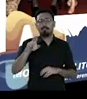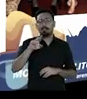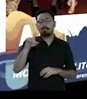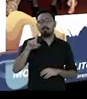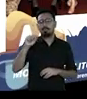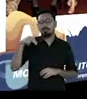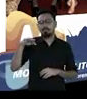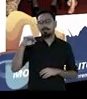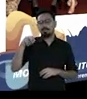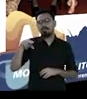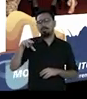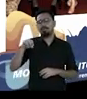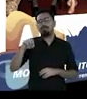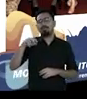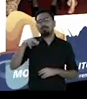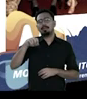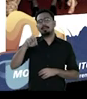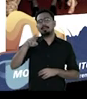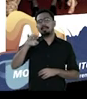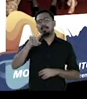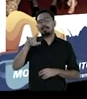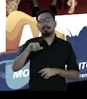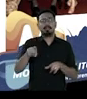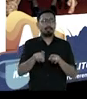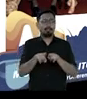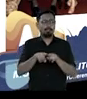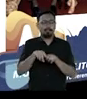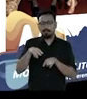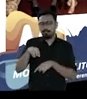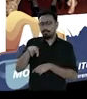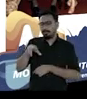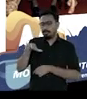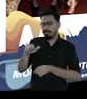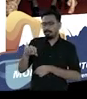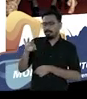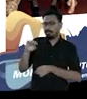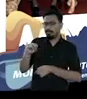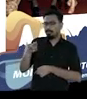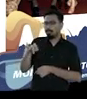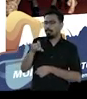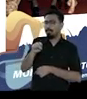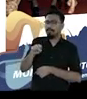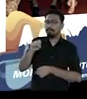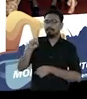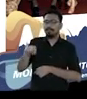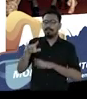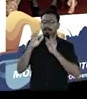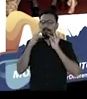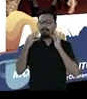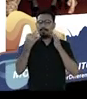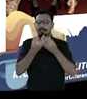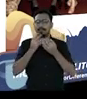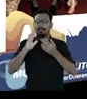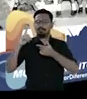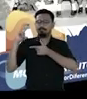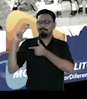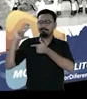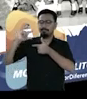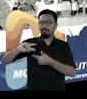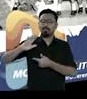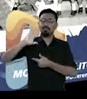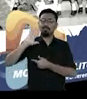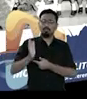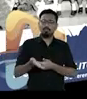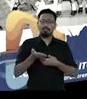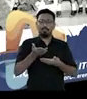Mário Felice Nares e de Maria Tobias Nares. Família tradicional mesmo, de nome